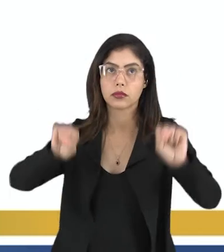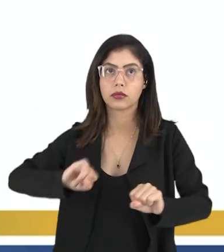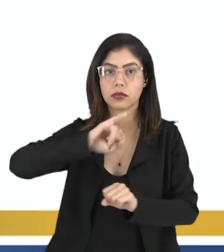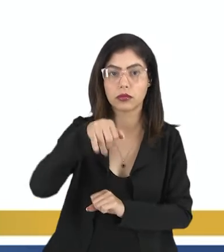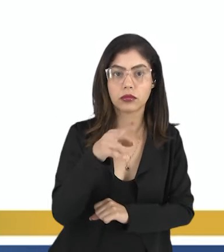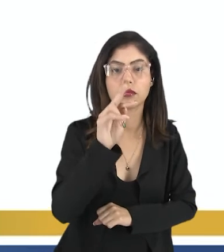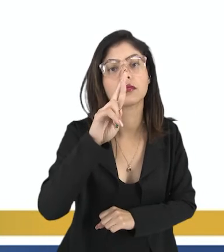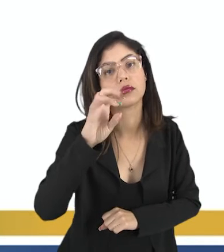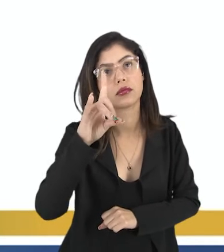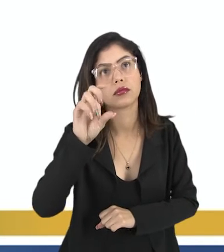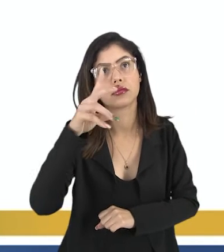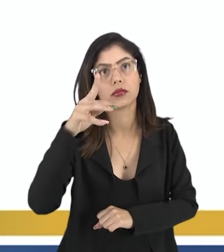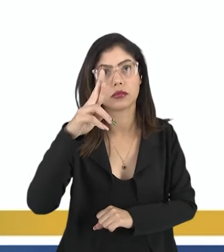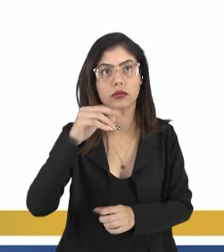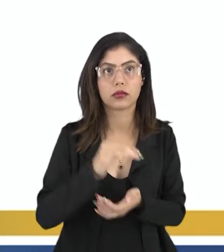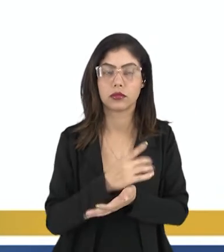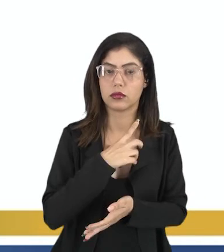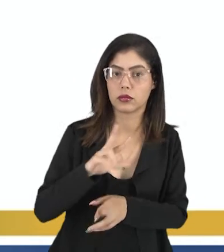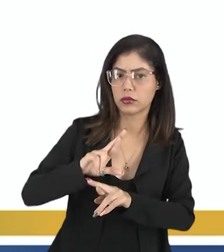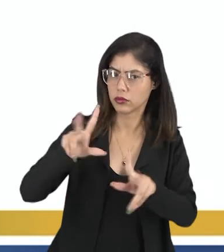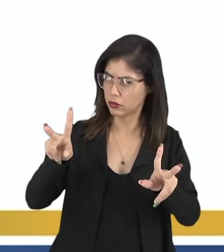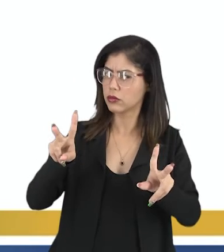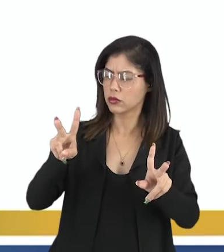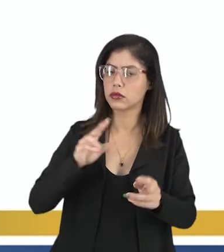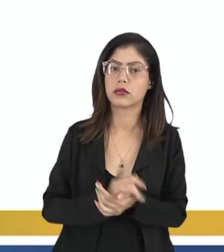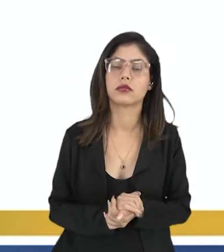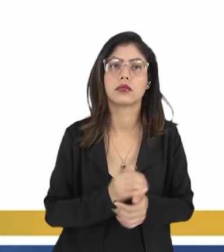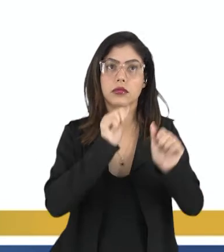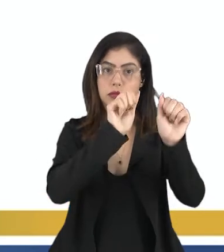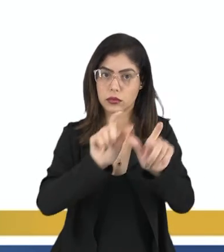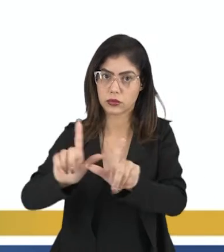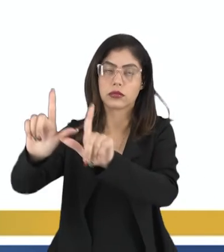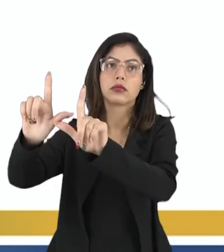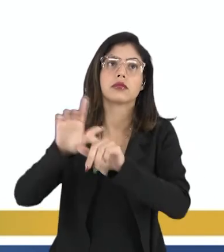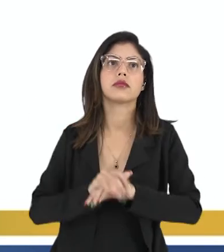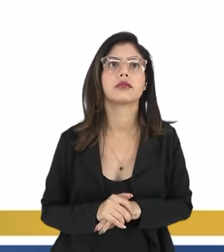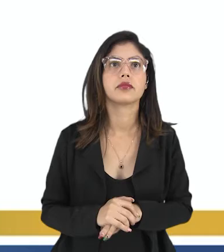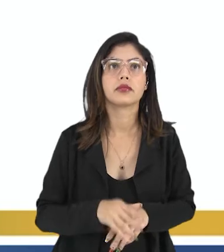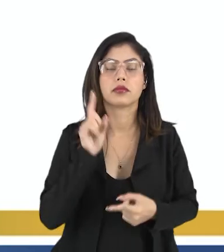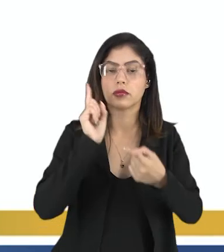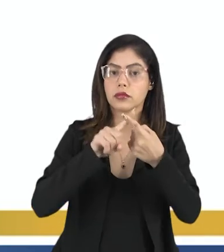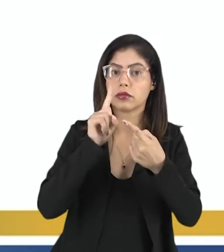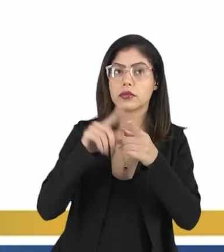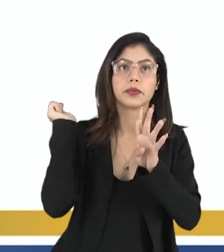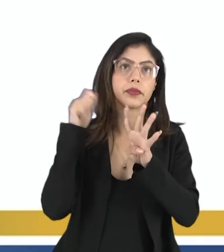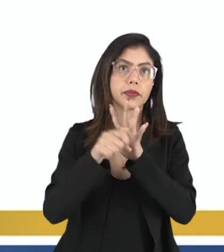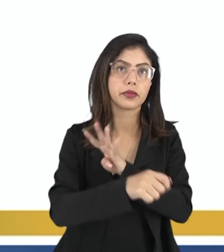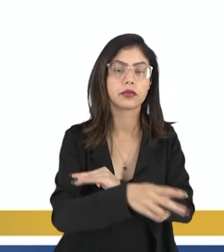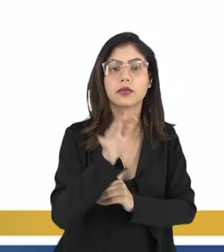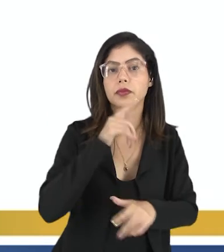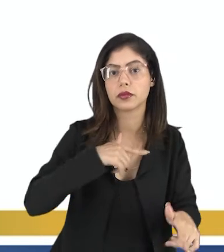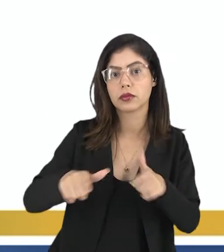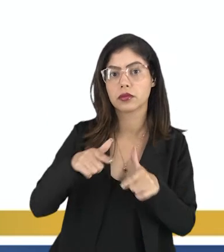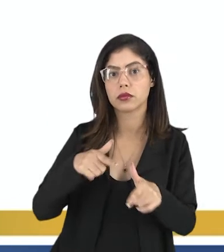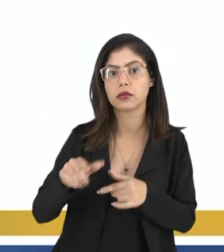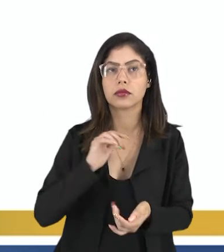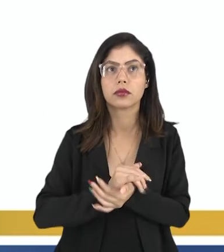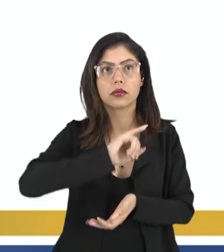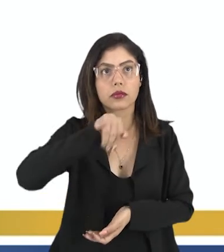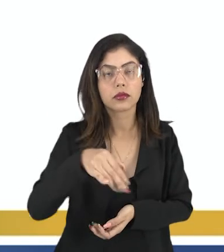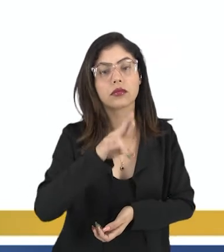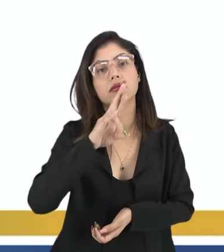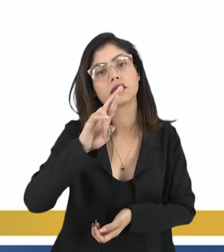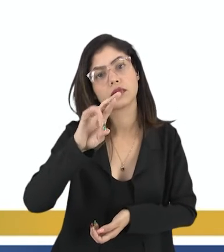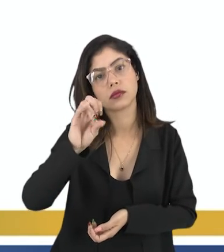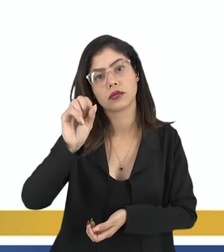ela vai se dar de forma diferente. Então, acompanha aí. No primeiro mês, como é trabalhado nos juros